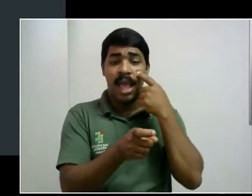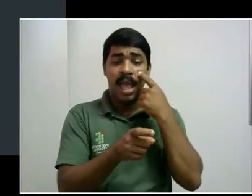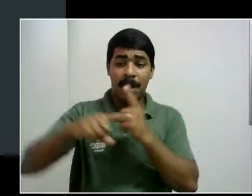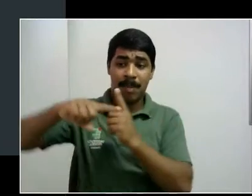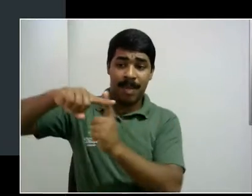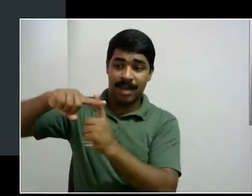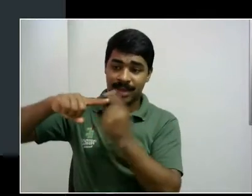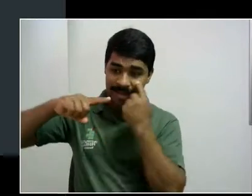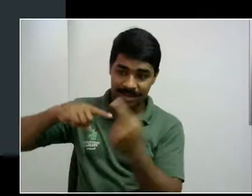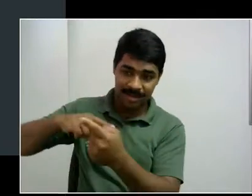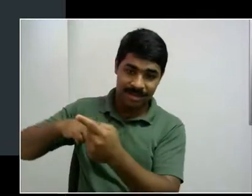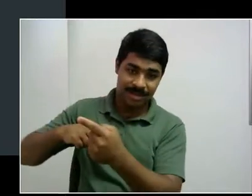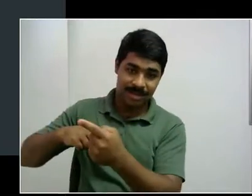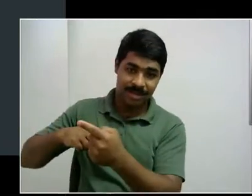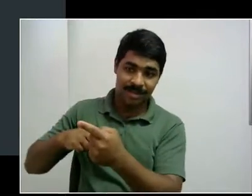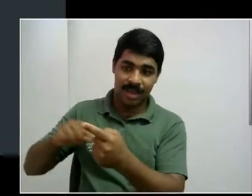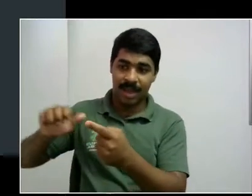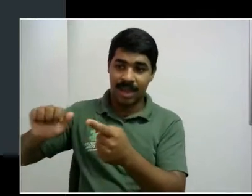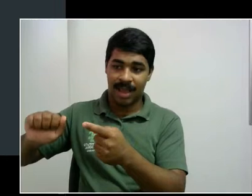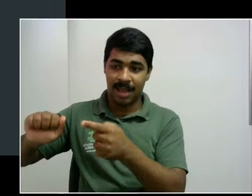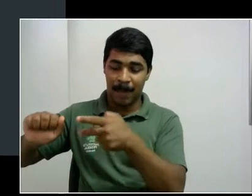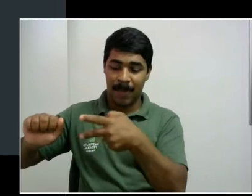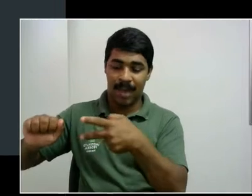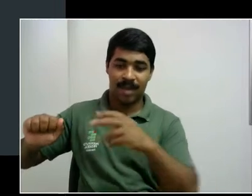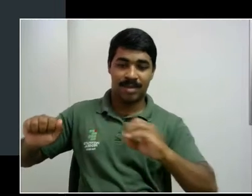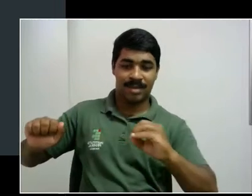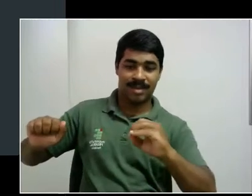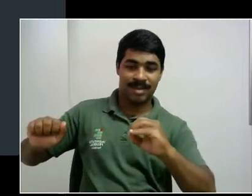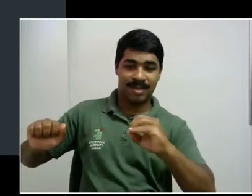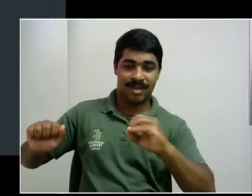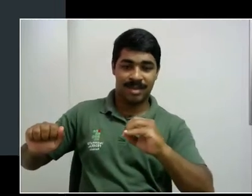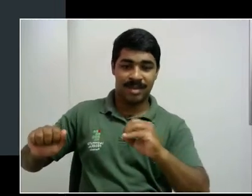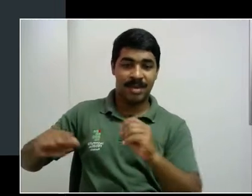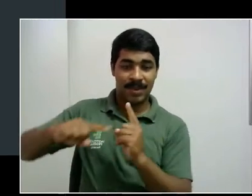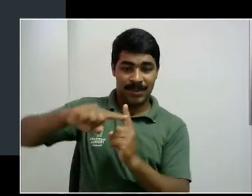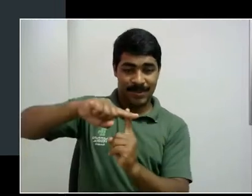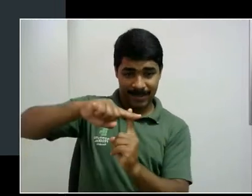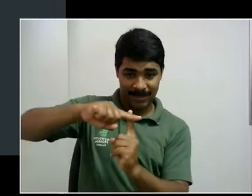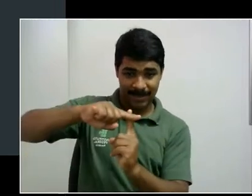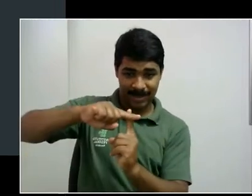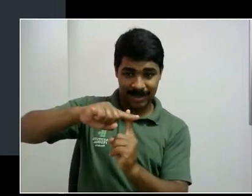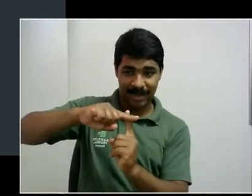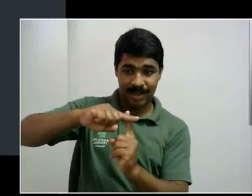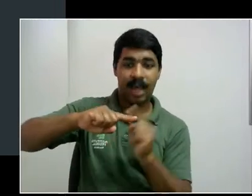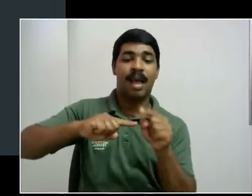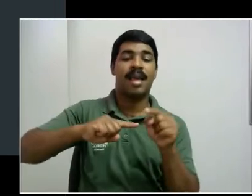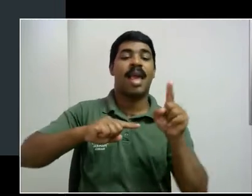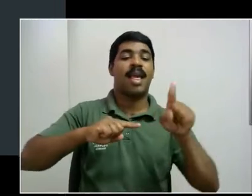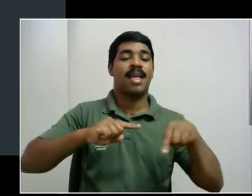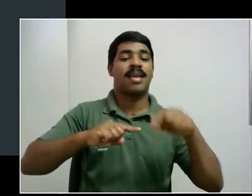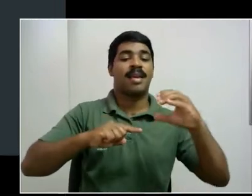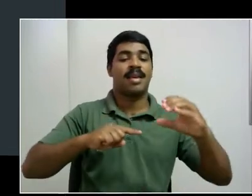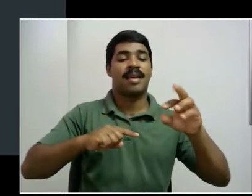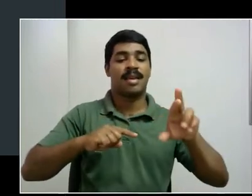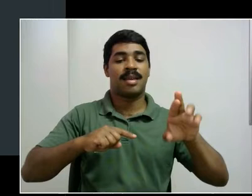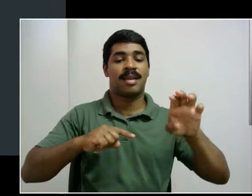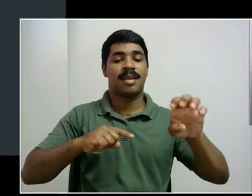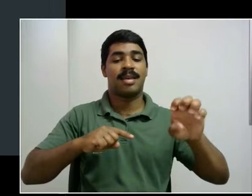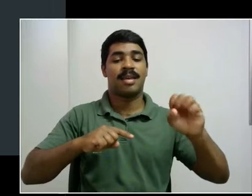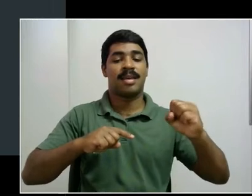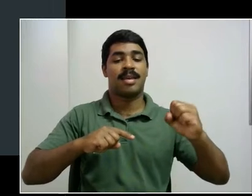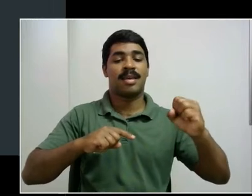positivo. Quando ele for positivo, ou seja, quando ele for maior que zero, a função ela vai ser crescente, tá?